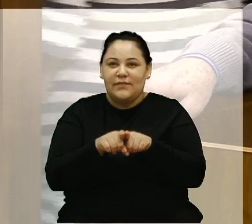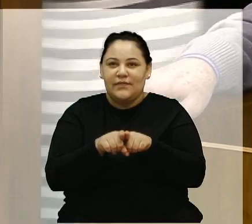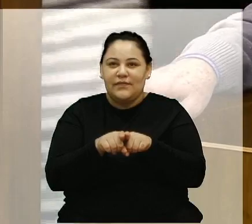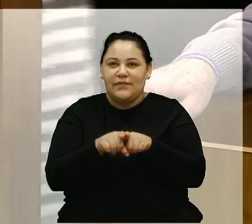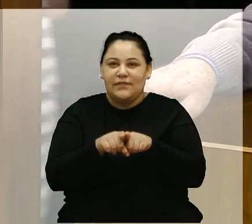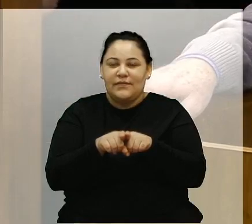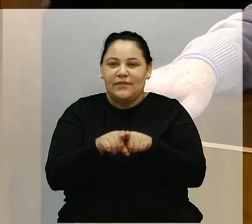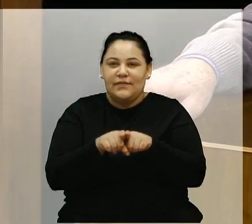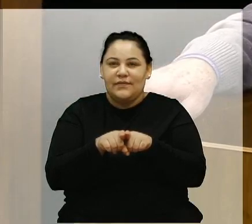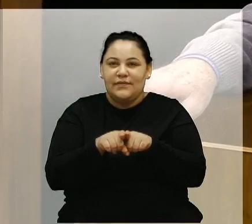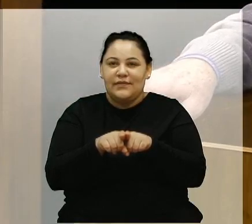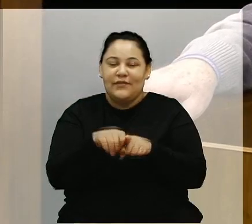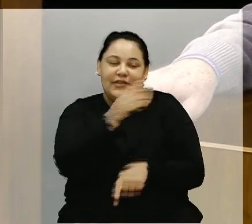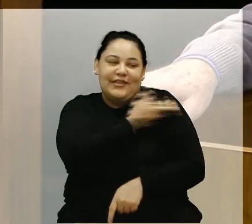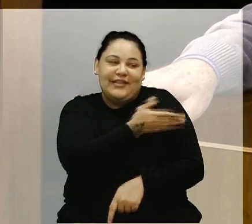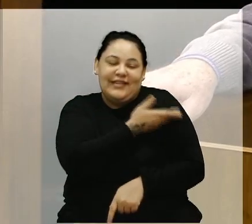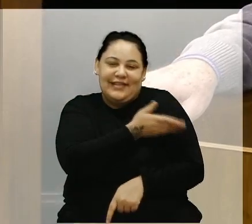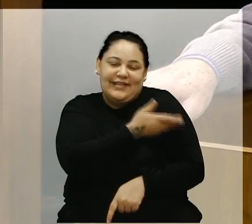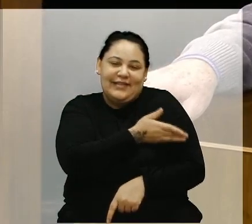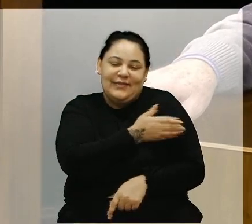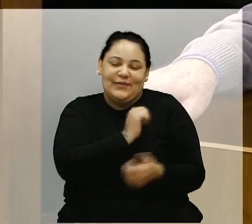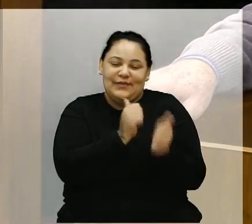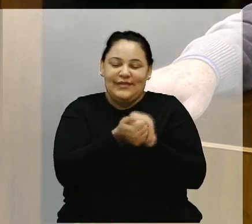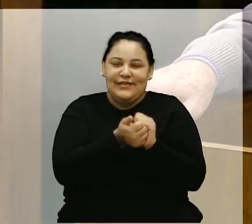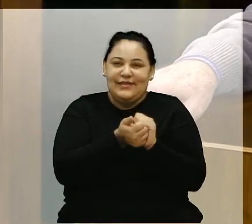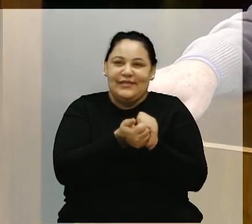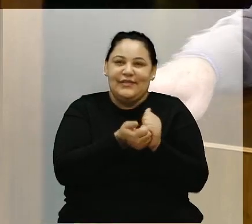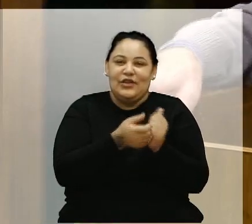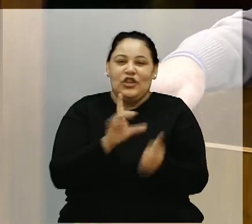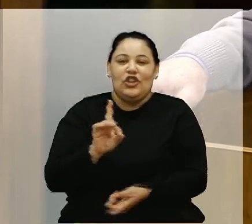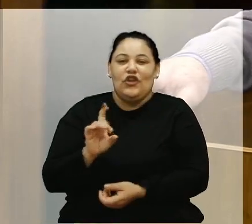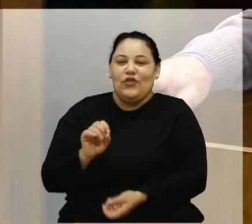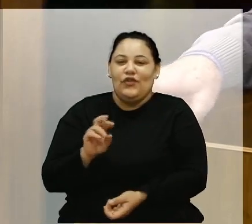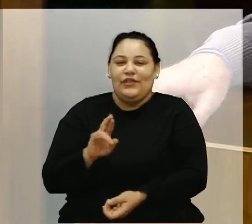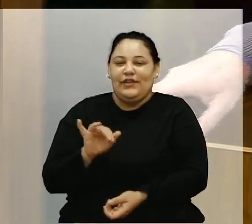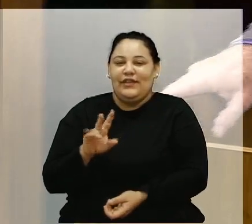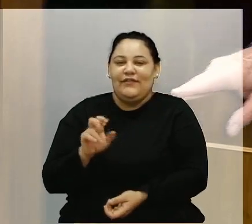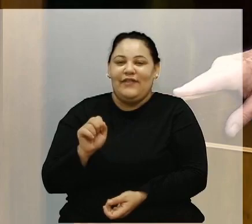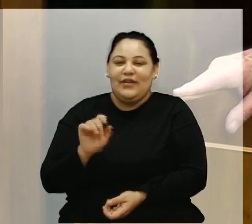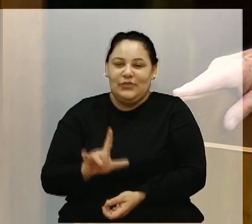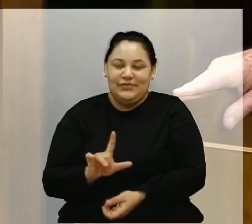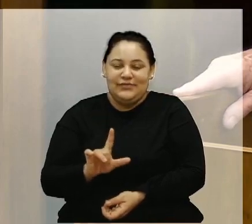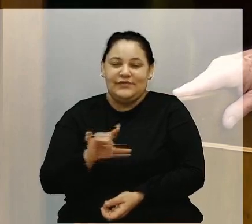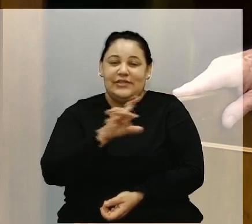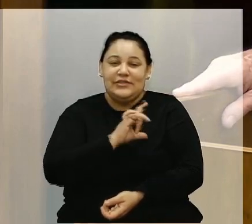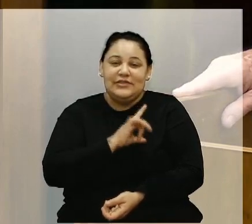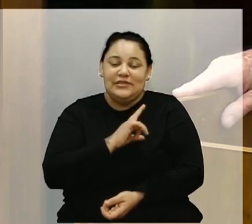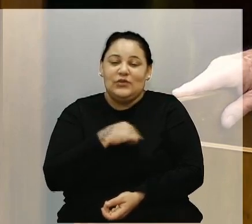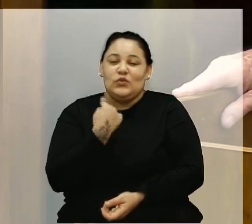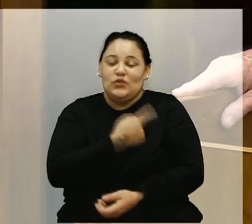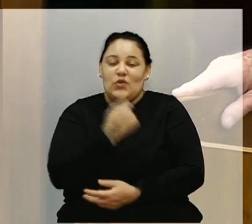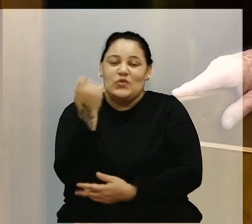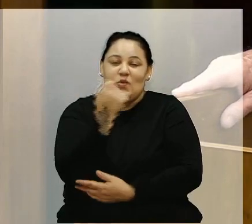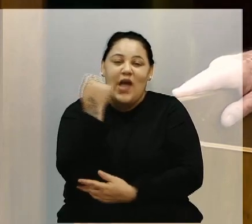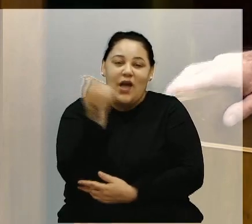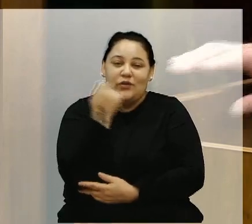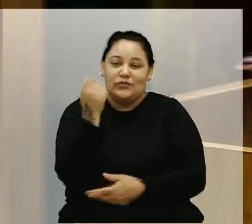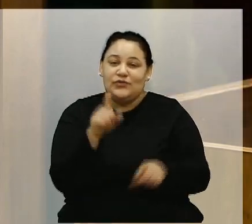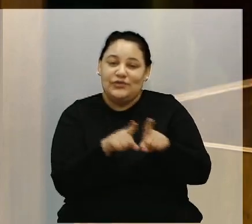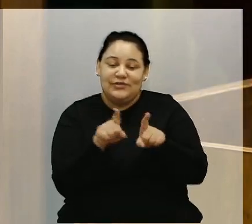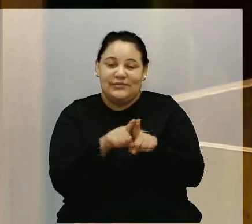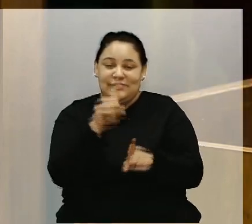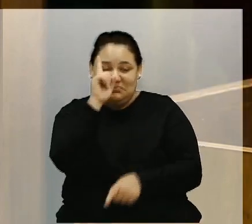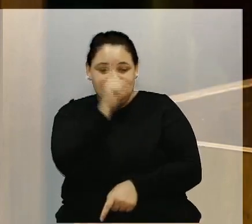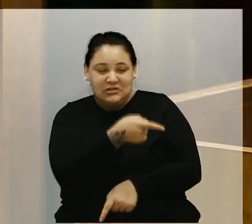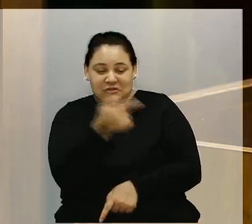atual treinador da seleção brasileira, o Dorival Júnior. Teremos o nosso gaúcho comandando um